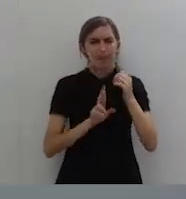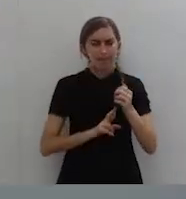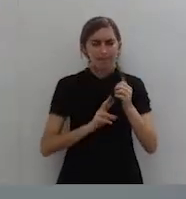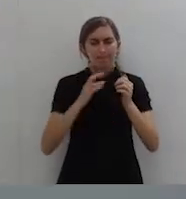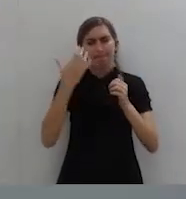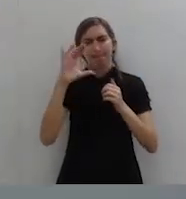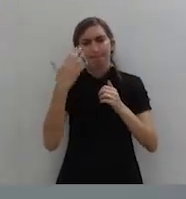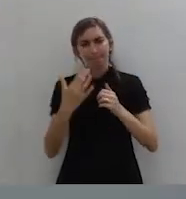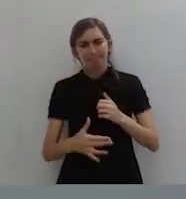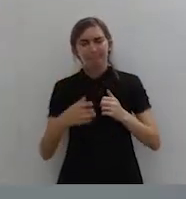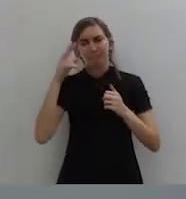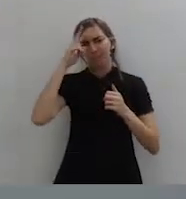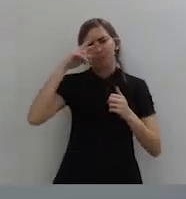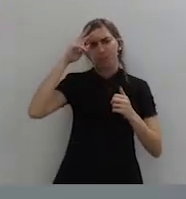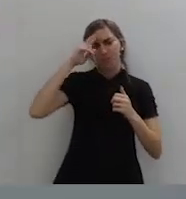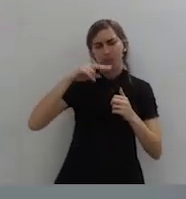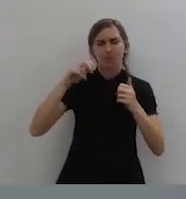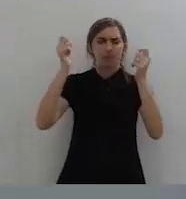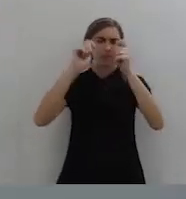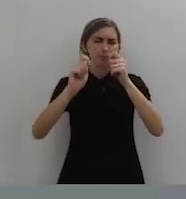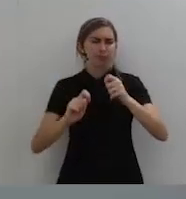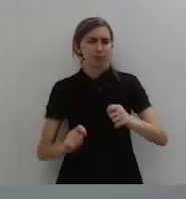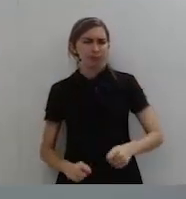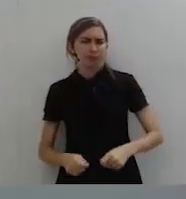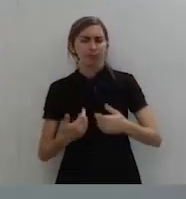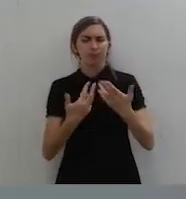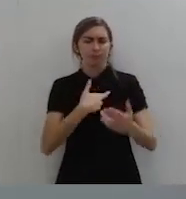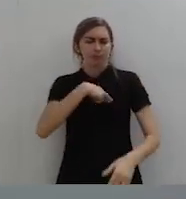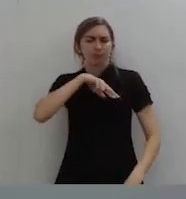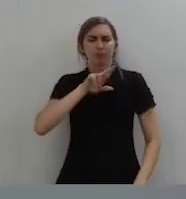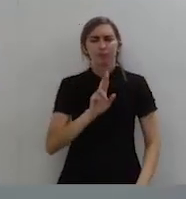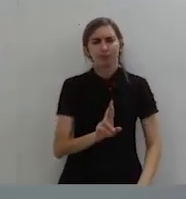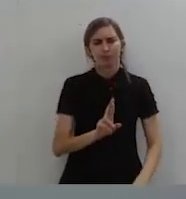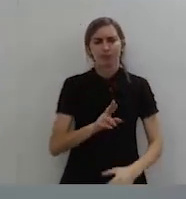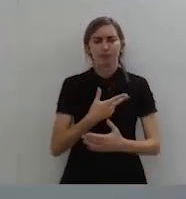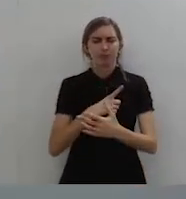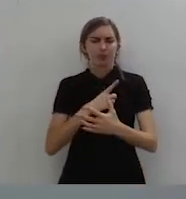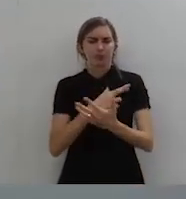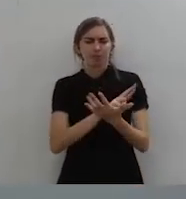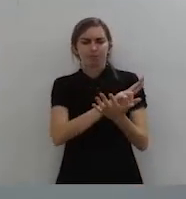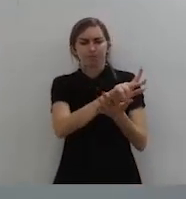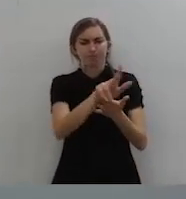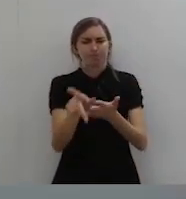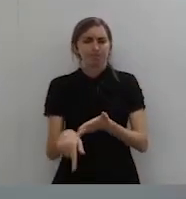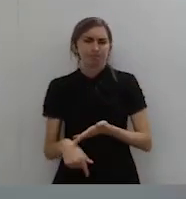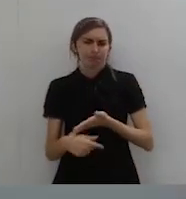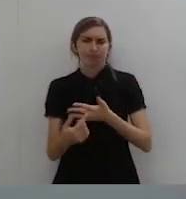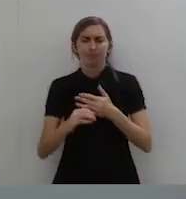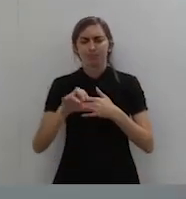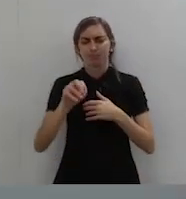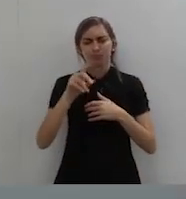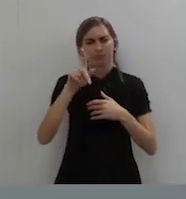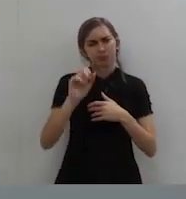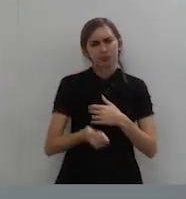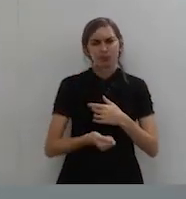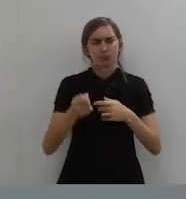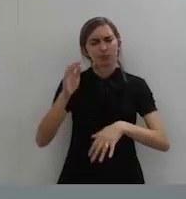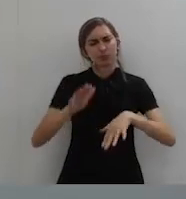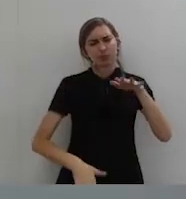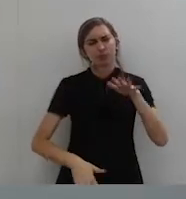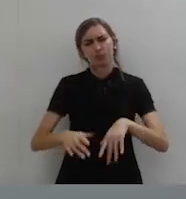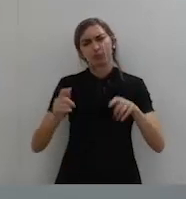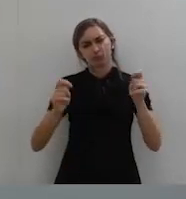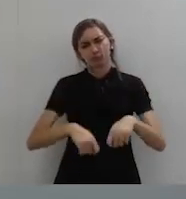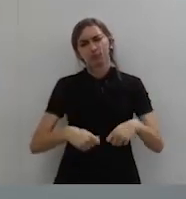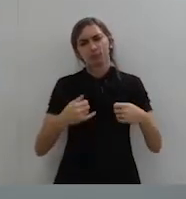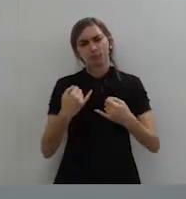respostas sobre ciências, sobre história, sobre artes, sobre religião. Então tem uma gama, uma diversidade de jogos